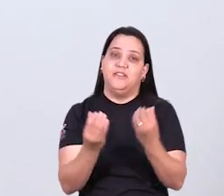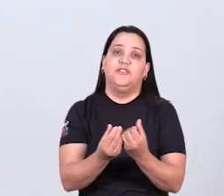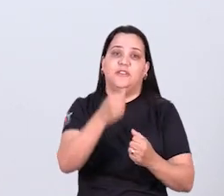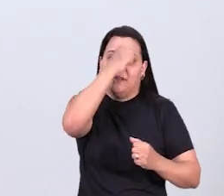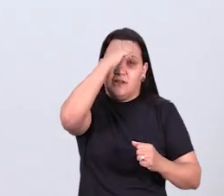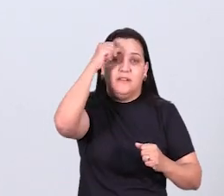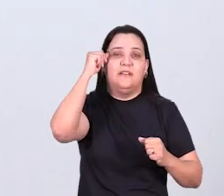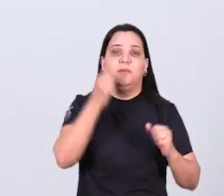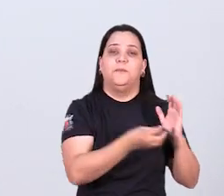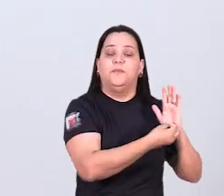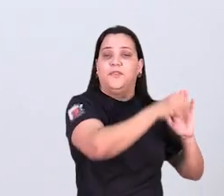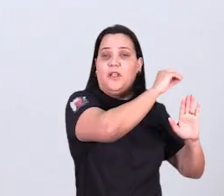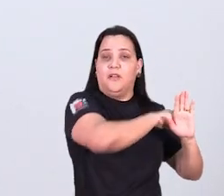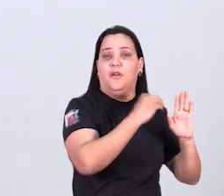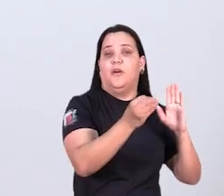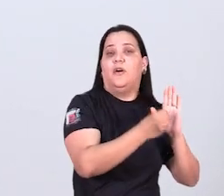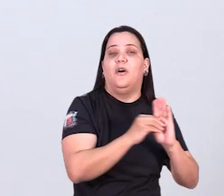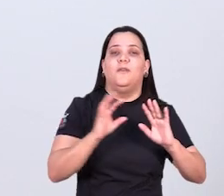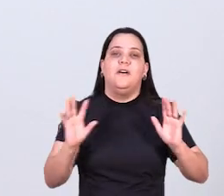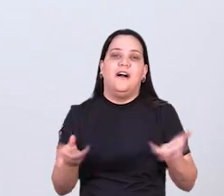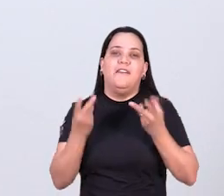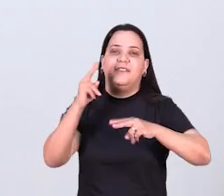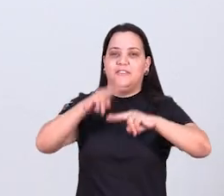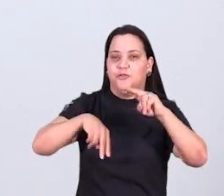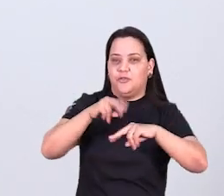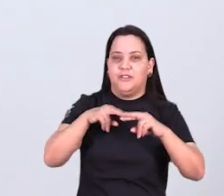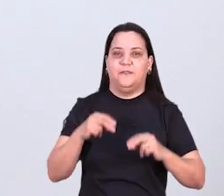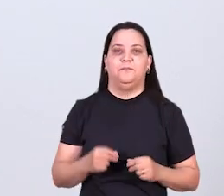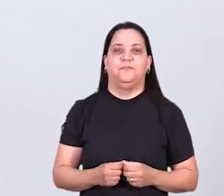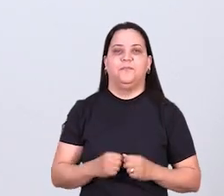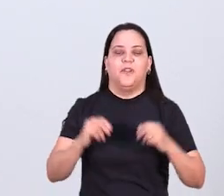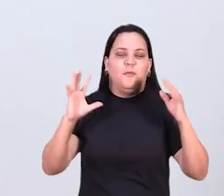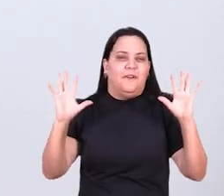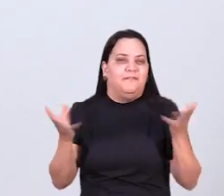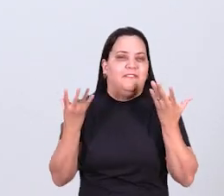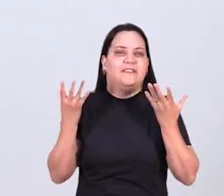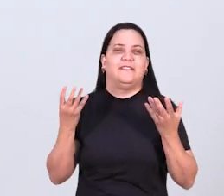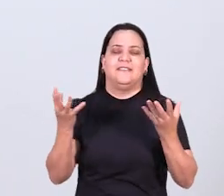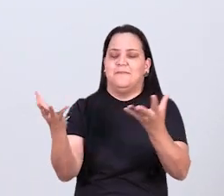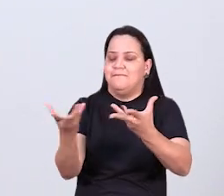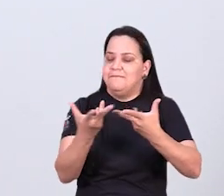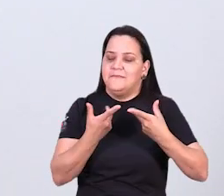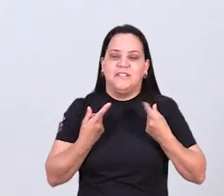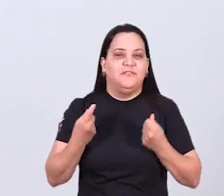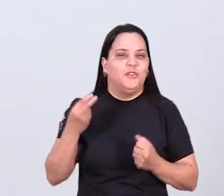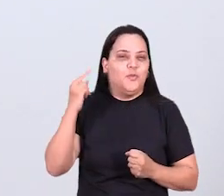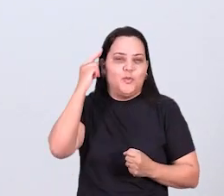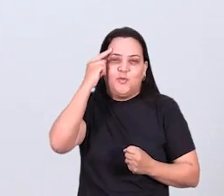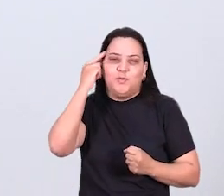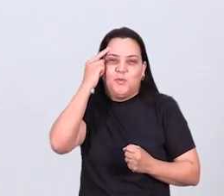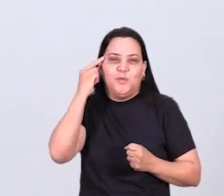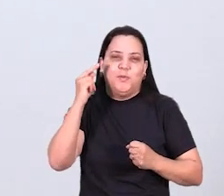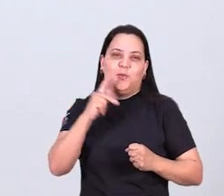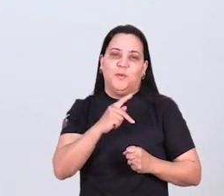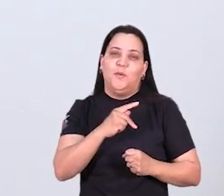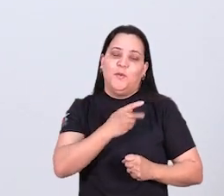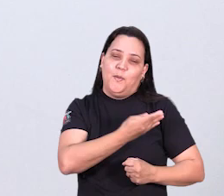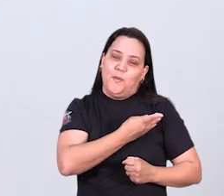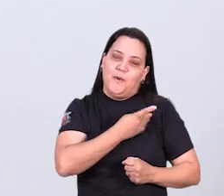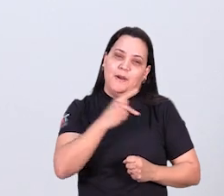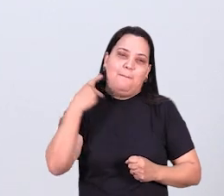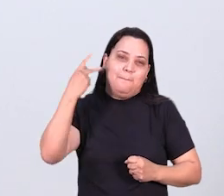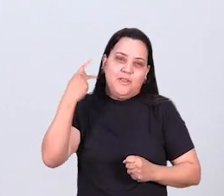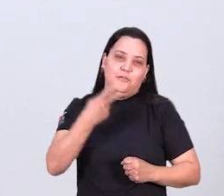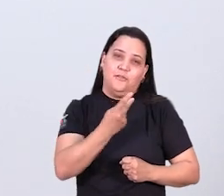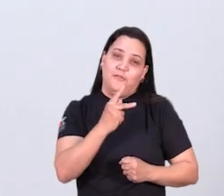Câmara Albino que coloca no calendário oficial da cidade a festa junina uma festa maravilhosa que era um grande sonho do nosso amigo pi